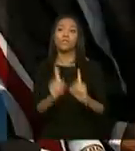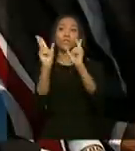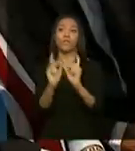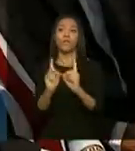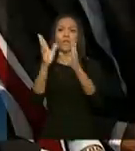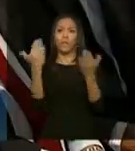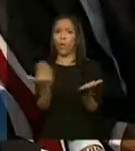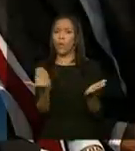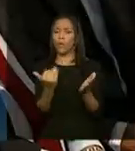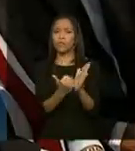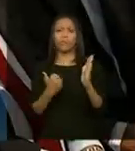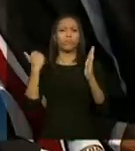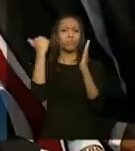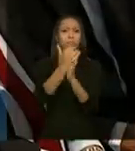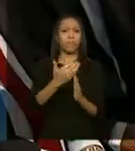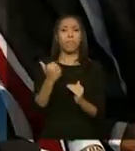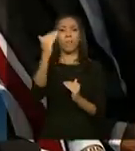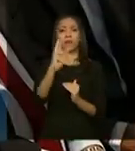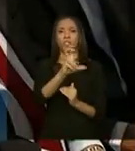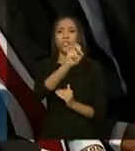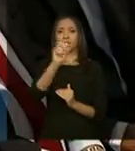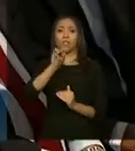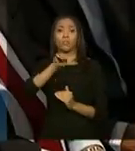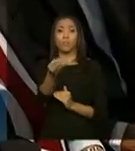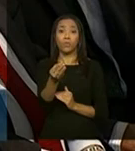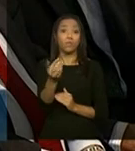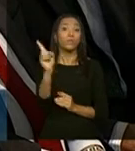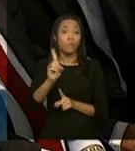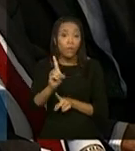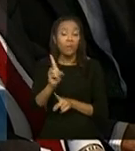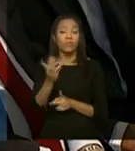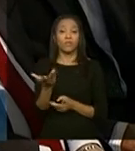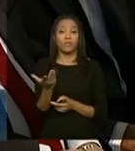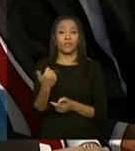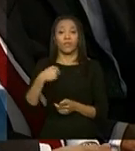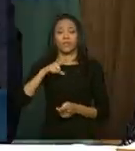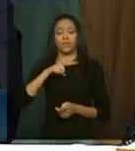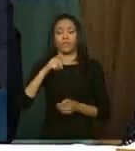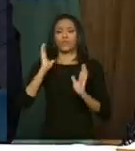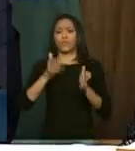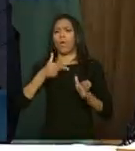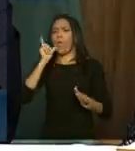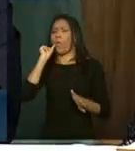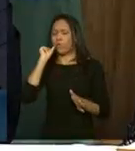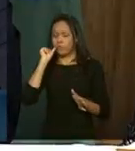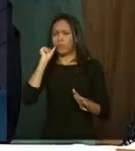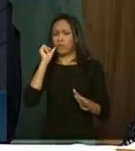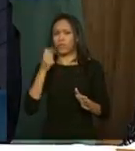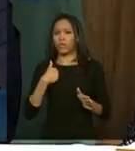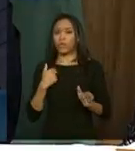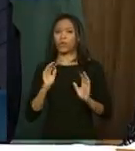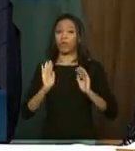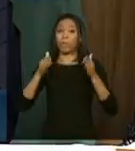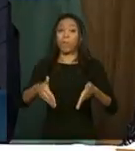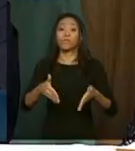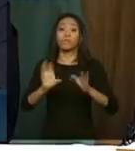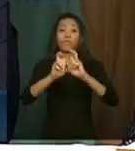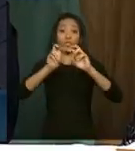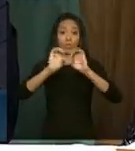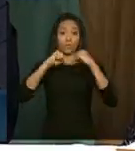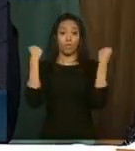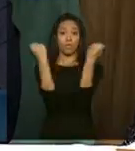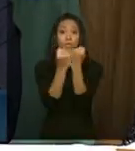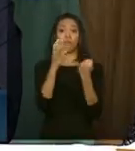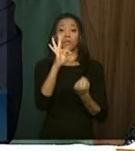hoje são mais de 500 bilhões de dólares. Então, eu fiz até um apelo ontem que eu estive lá no seminário do TCU, para o